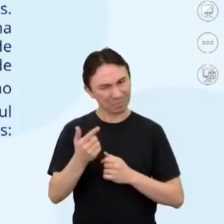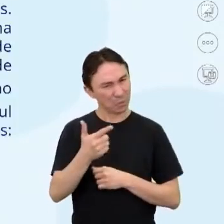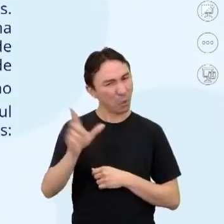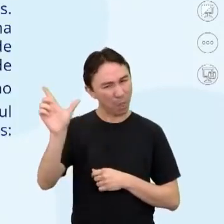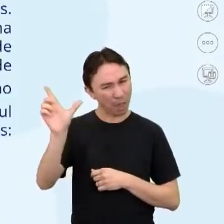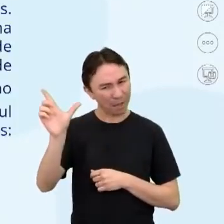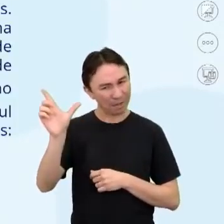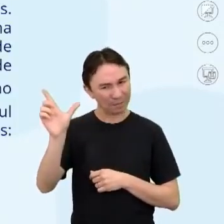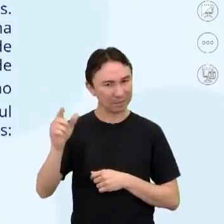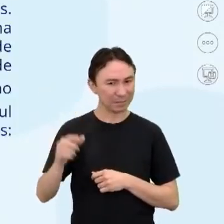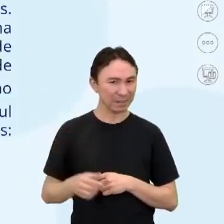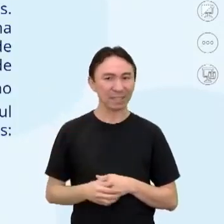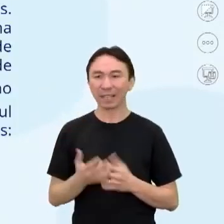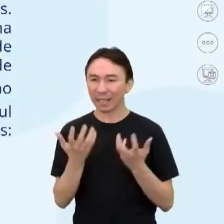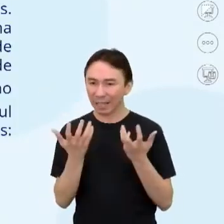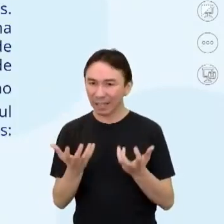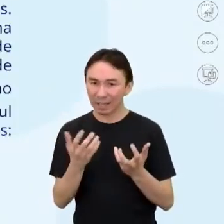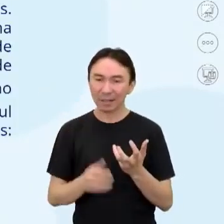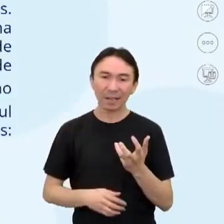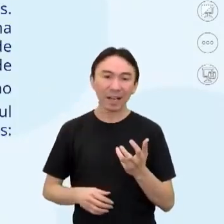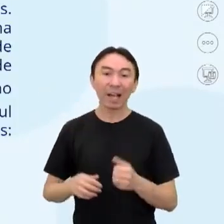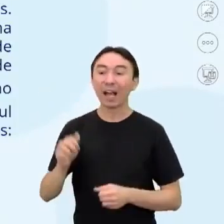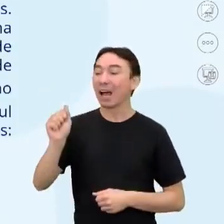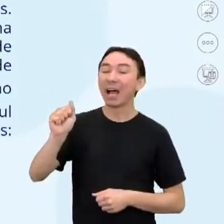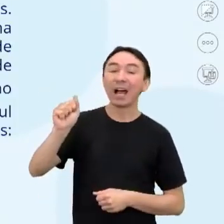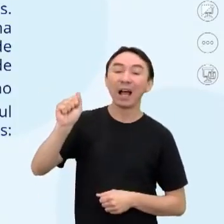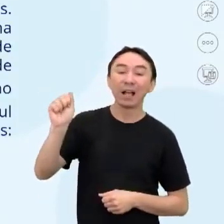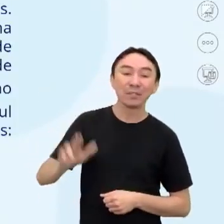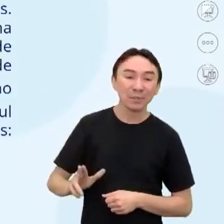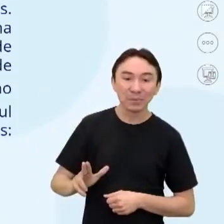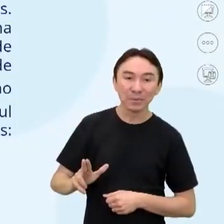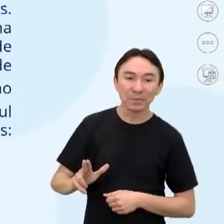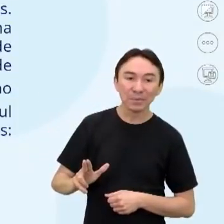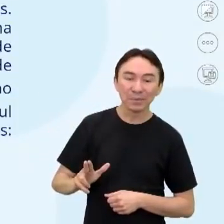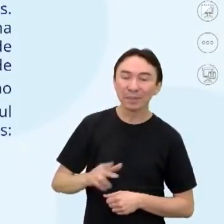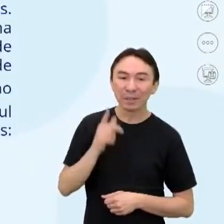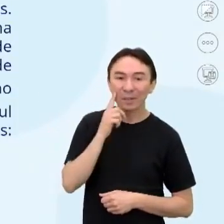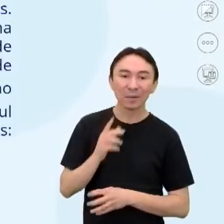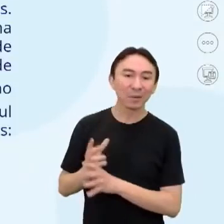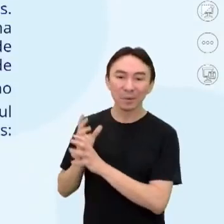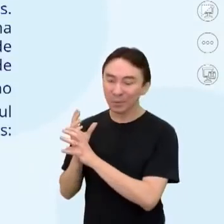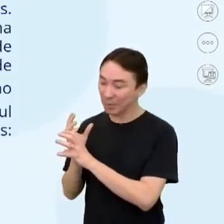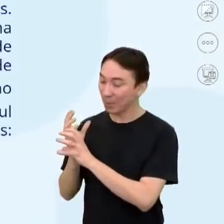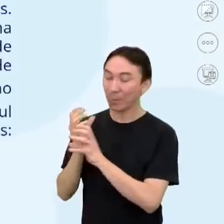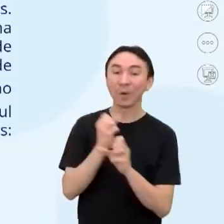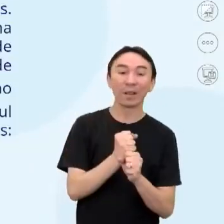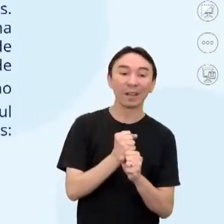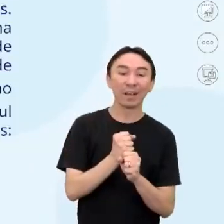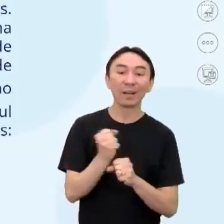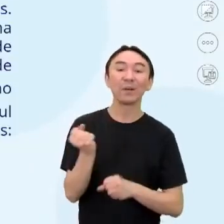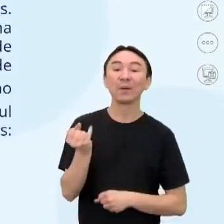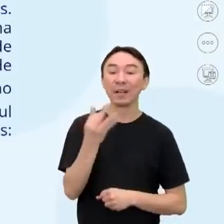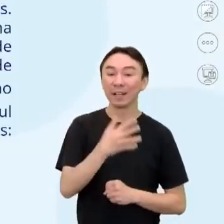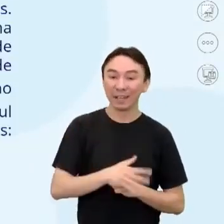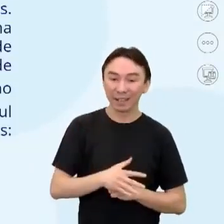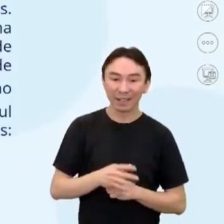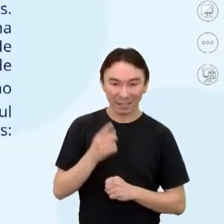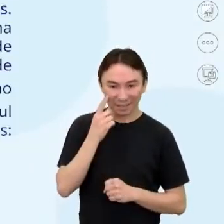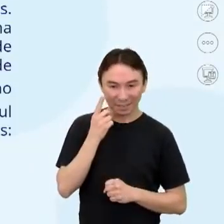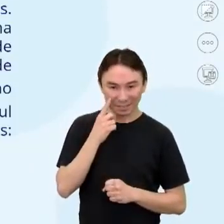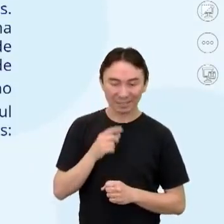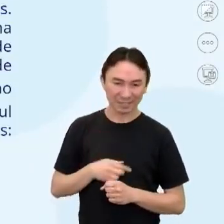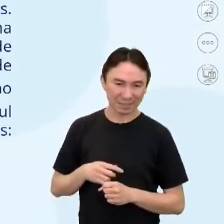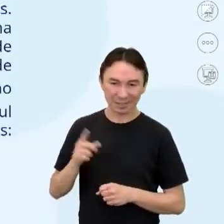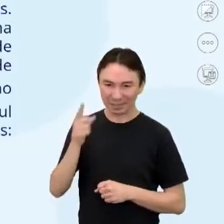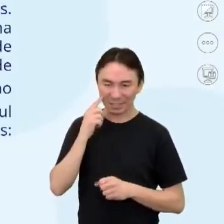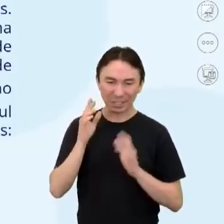Ah, quanto mede a área total pintada de azul. E aí a gente descobriu. Acho que toda a questão é descobrir quanto que mede isso aqui.